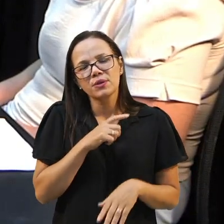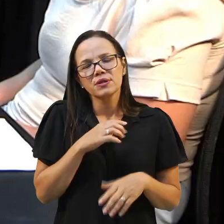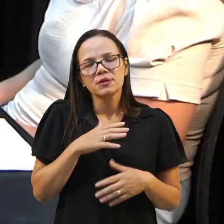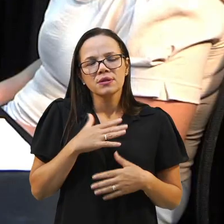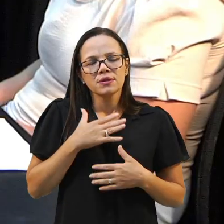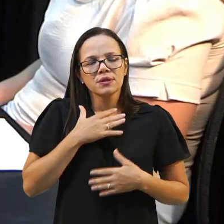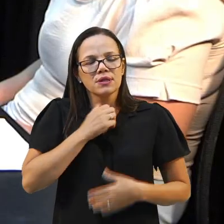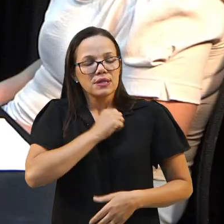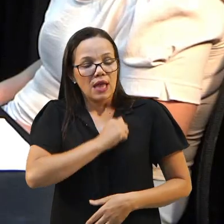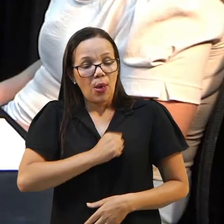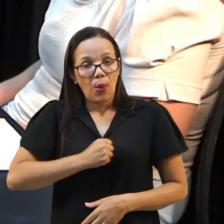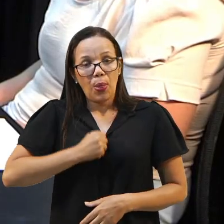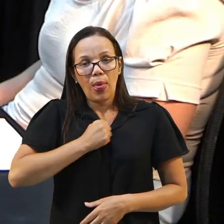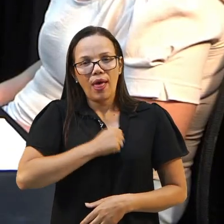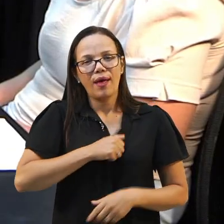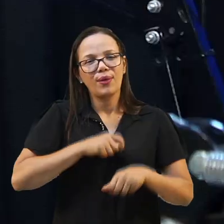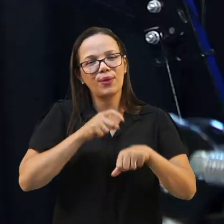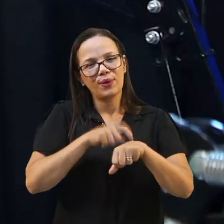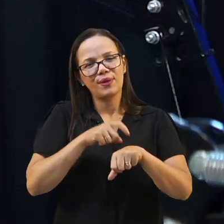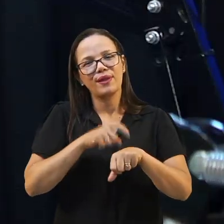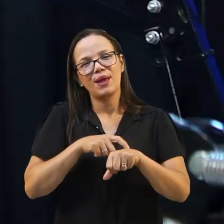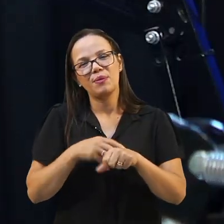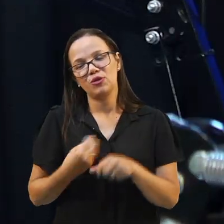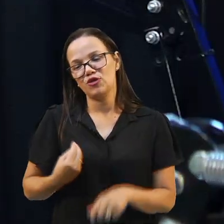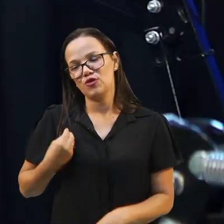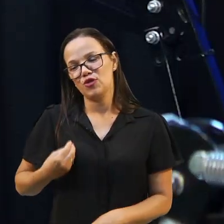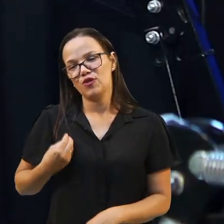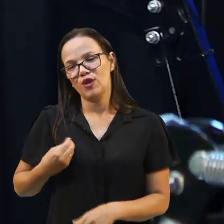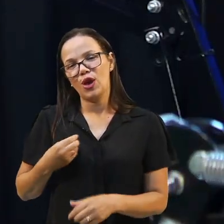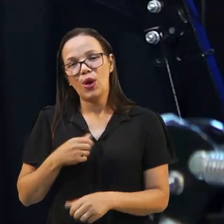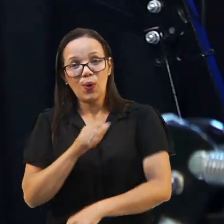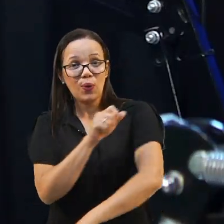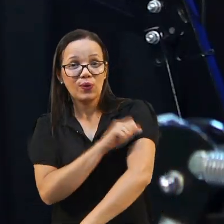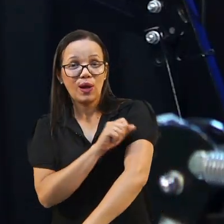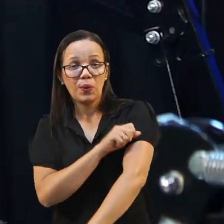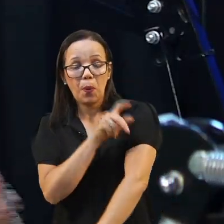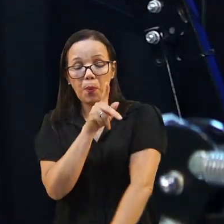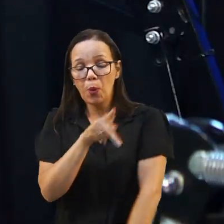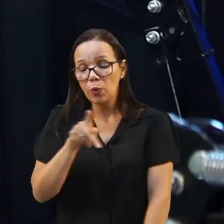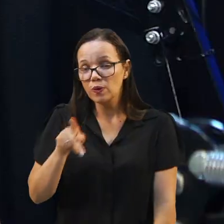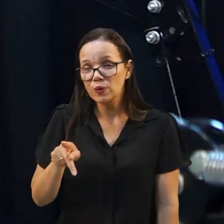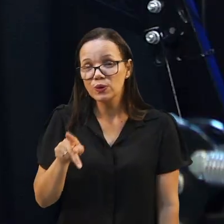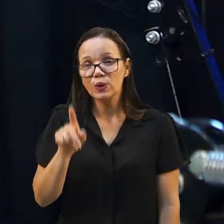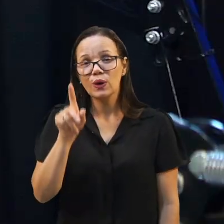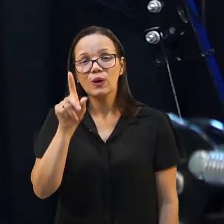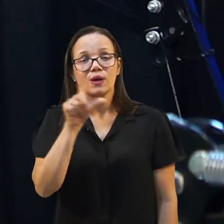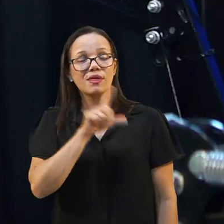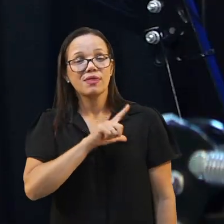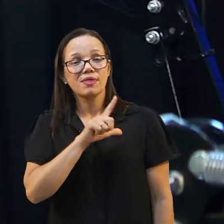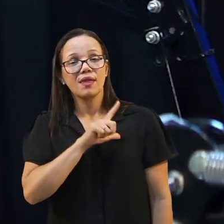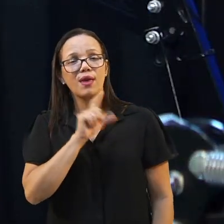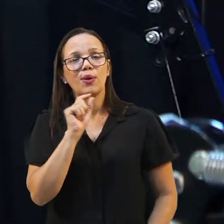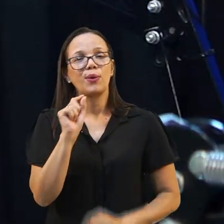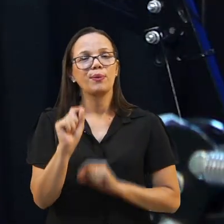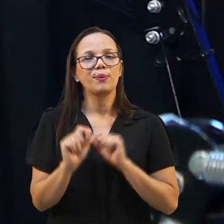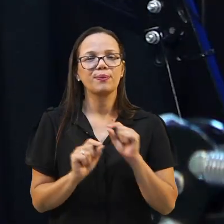né, daquele tempo da convivência. O professor, ele tem